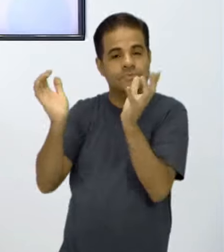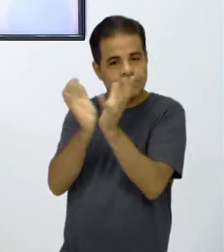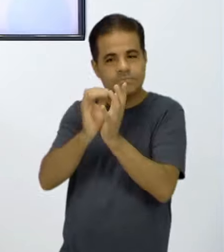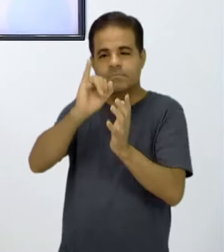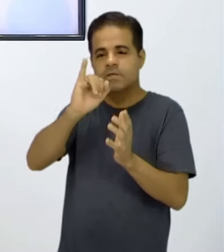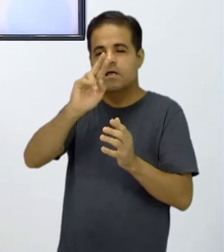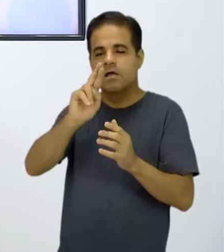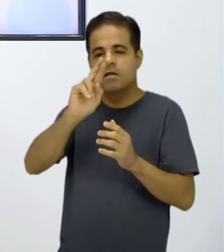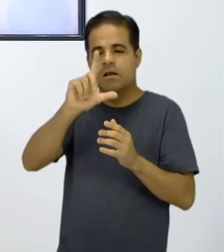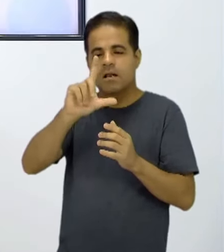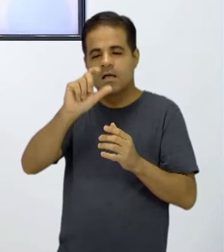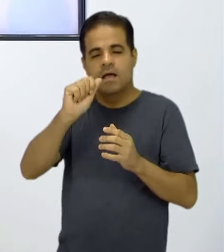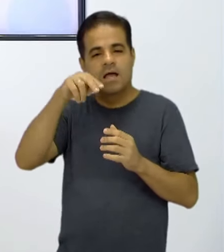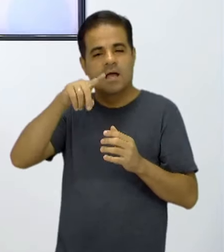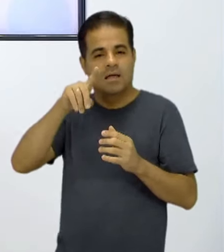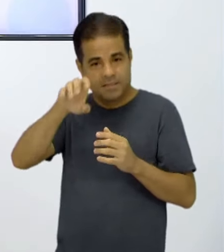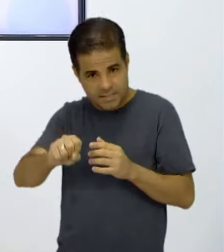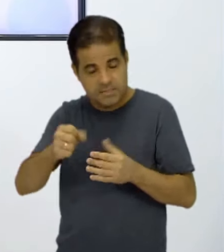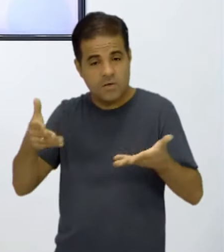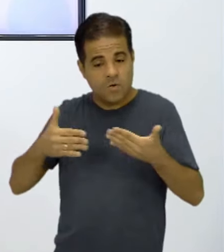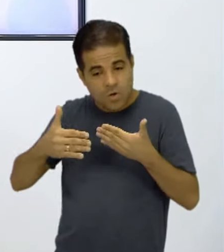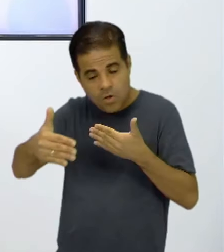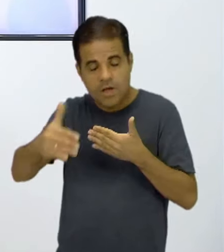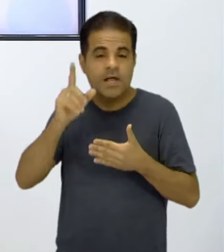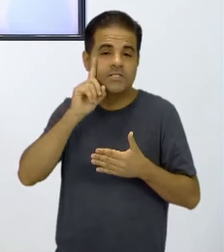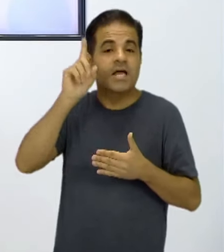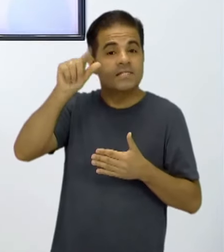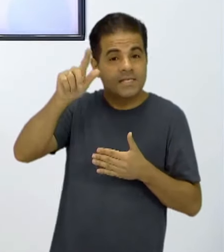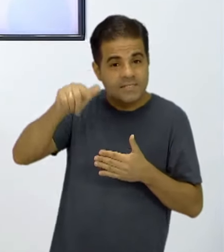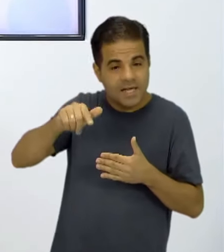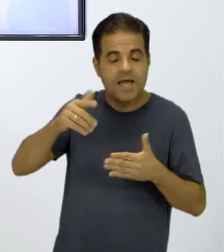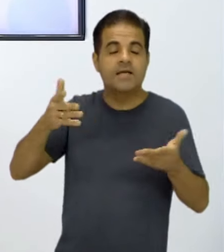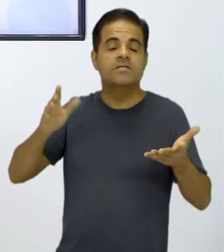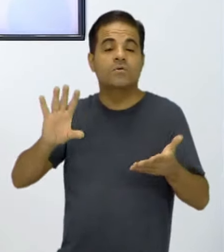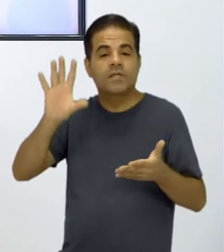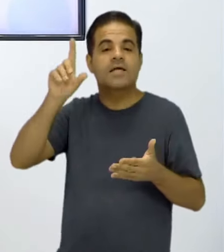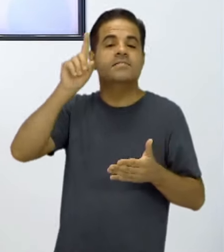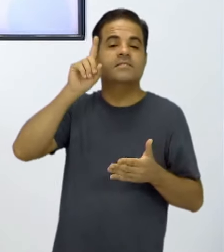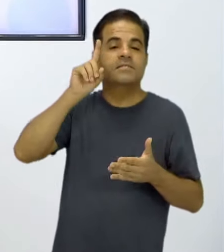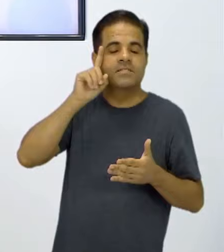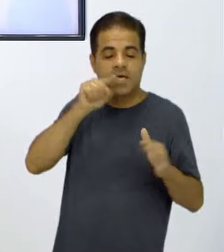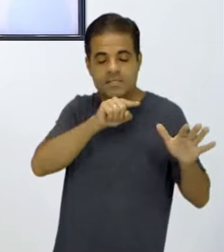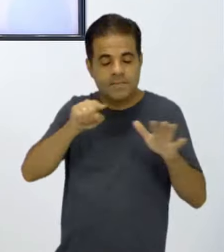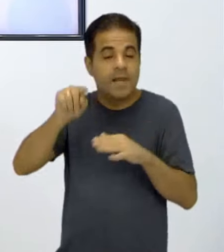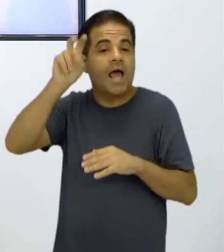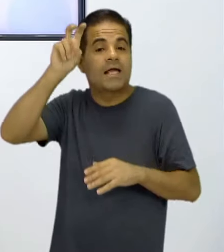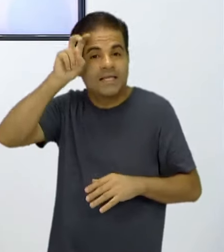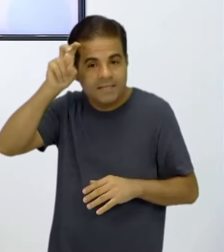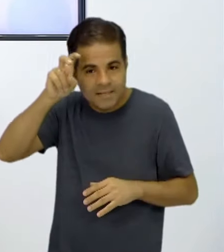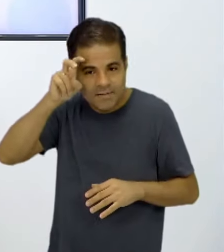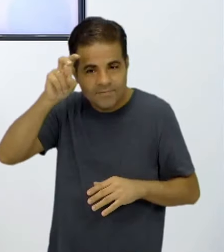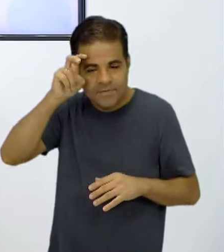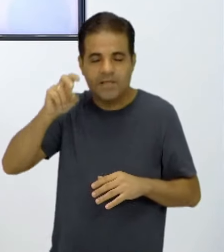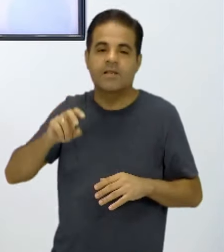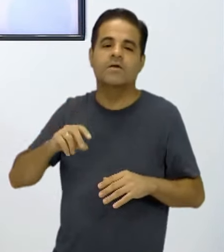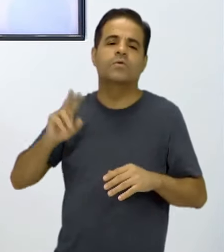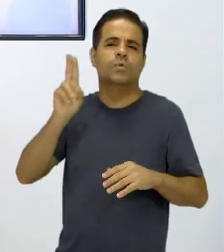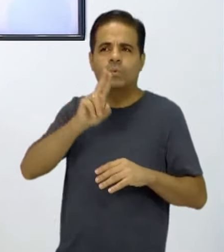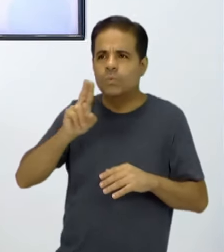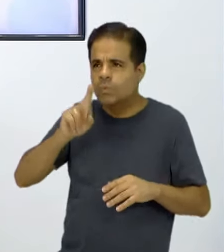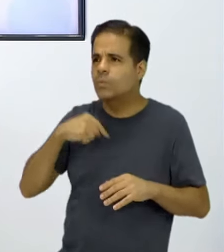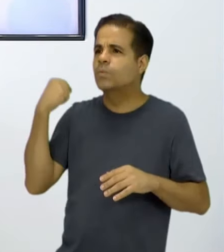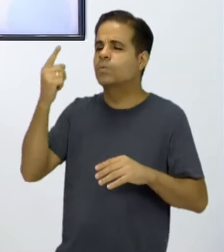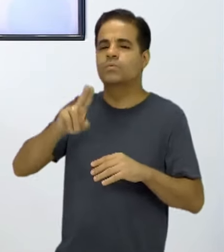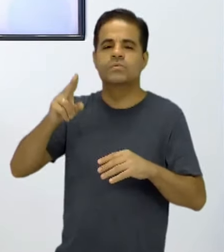Sempre que foi acontece agora no dia dezessete que essa semana na quinta-feira então eles celebram aí todo mundo usando o